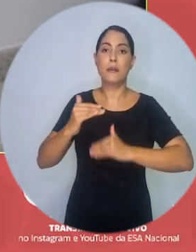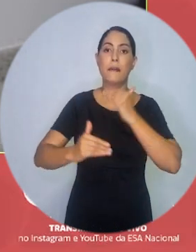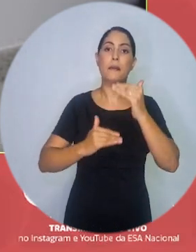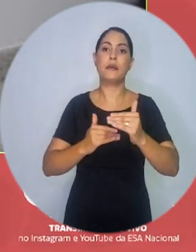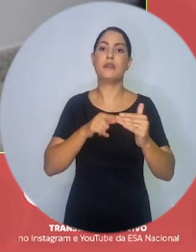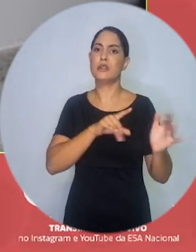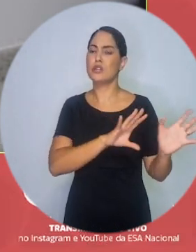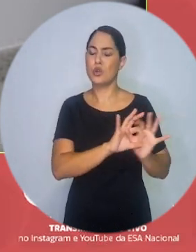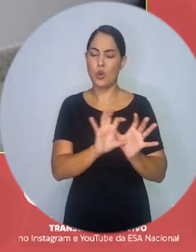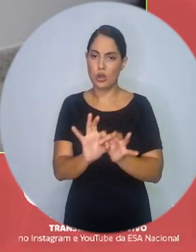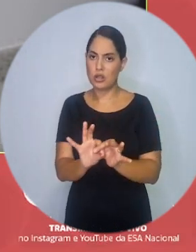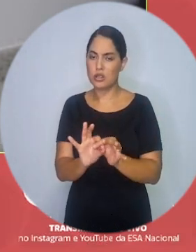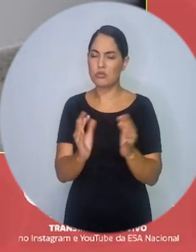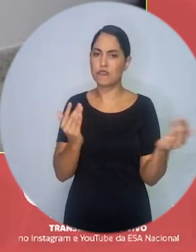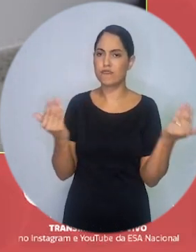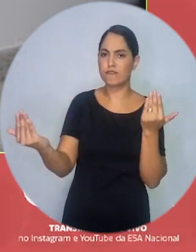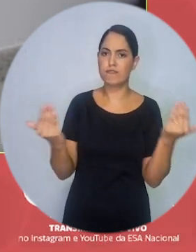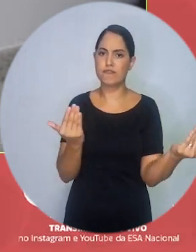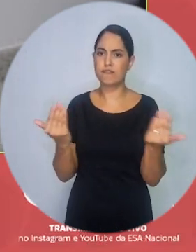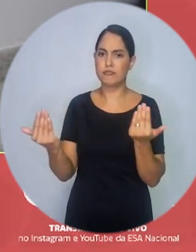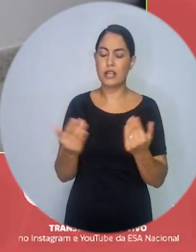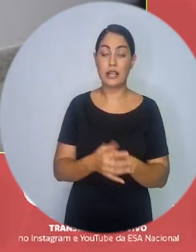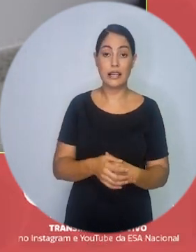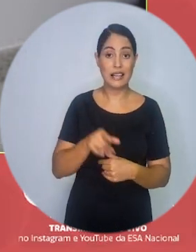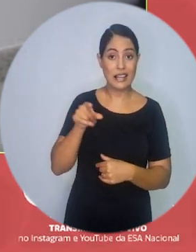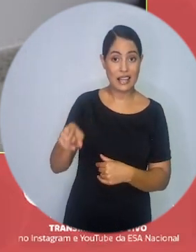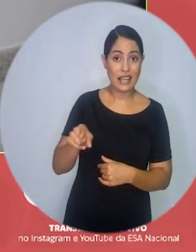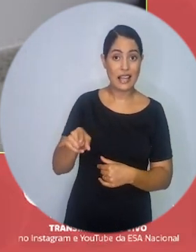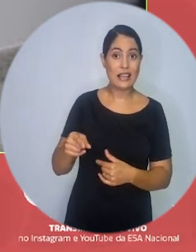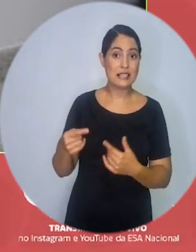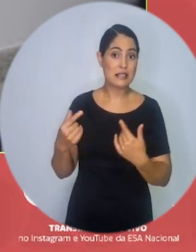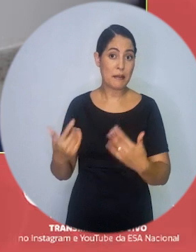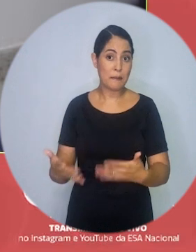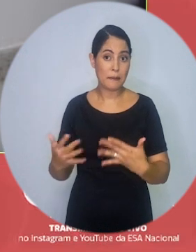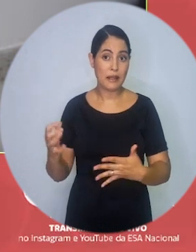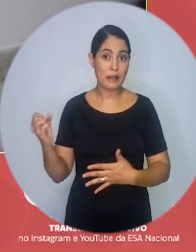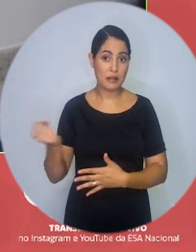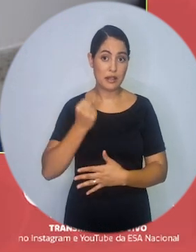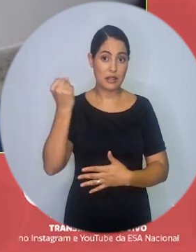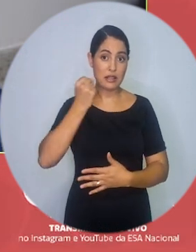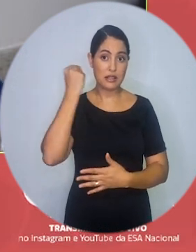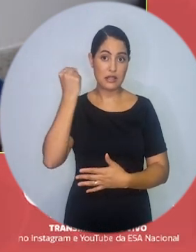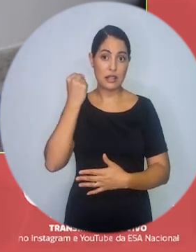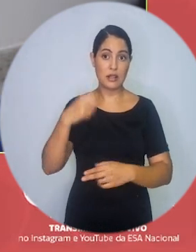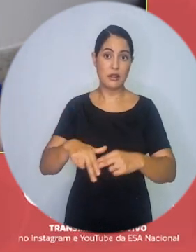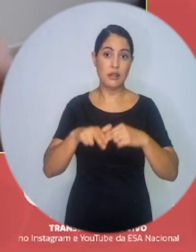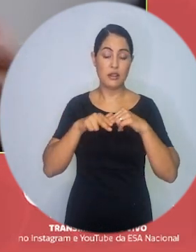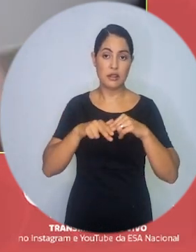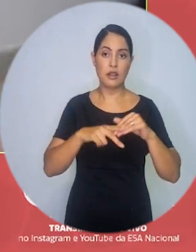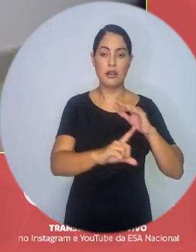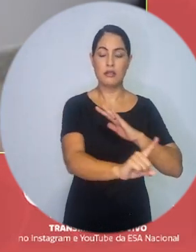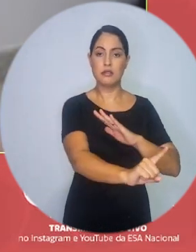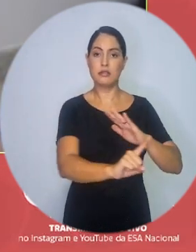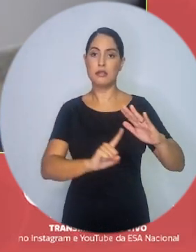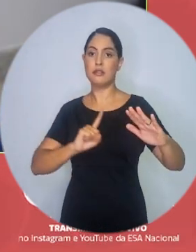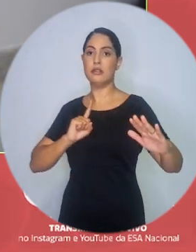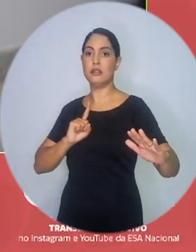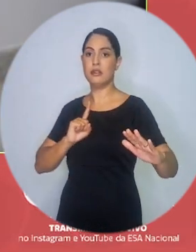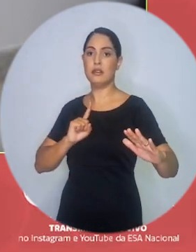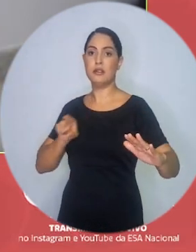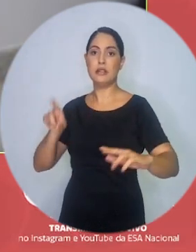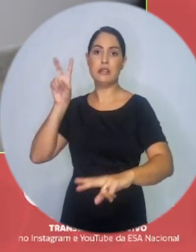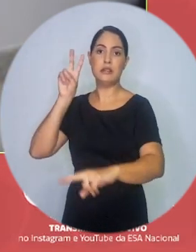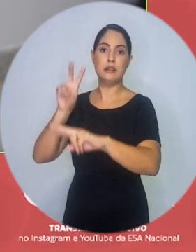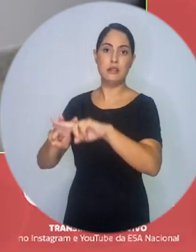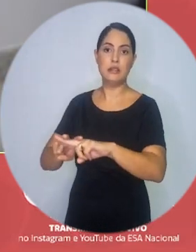promoção. Então, no caso concreto, aquela pena que seria mais branda, suspensão do exercício do posto,